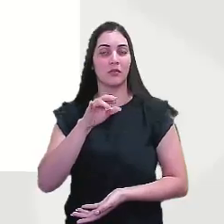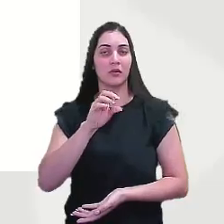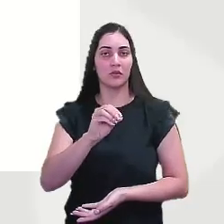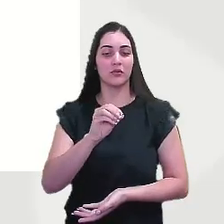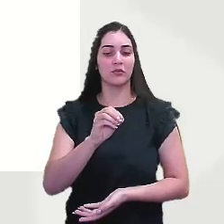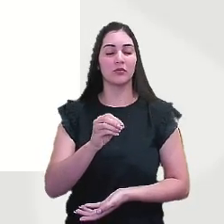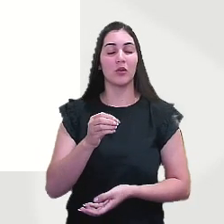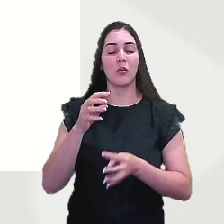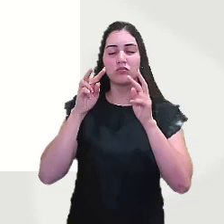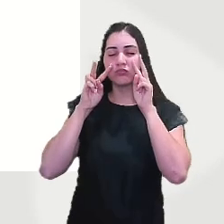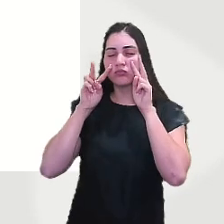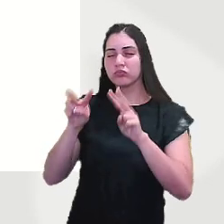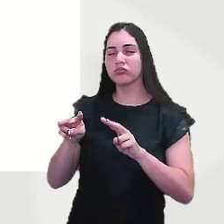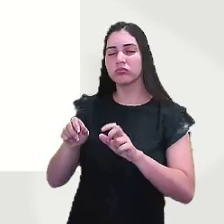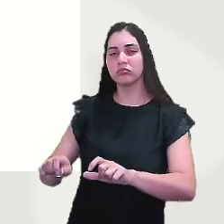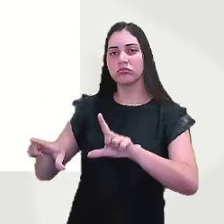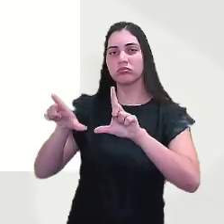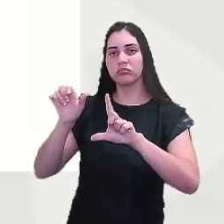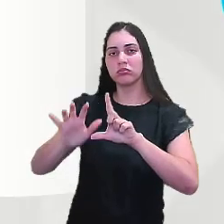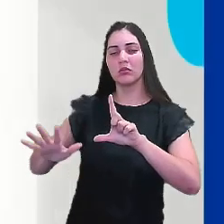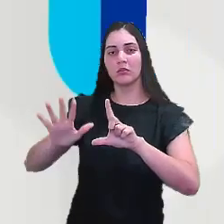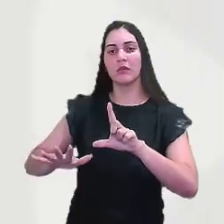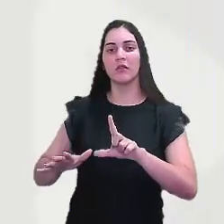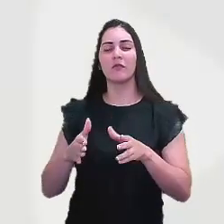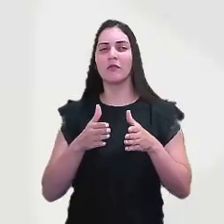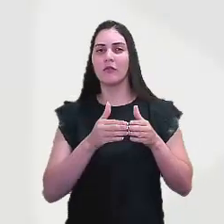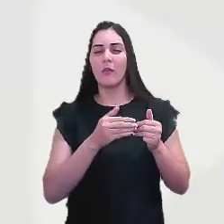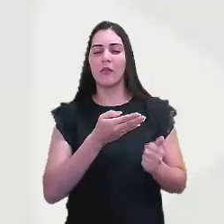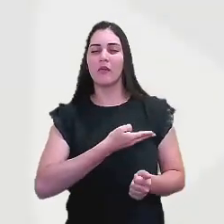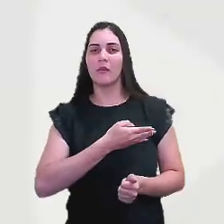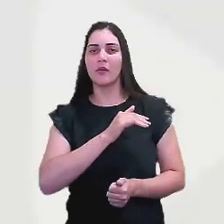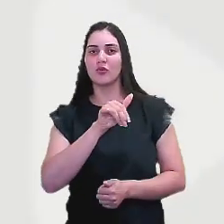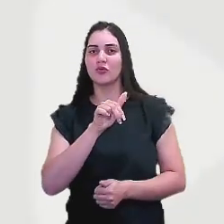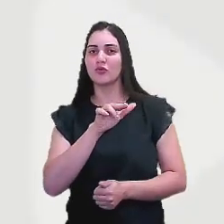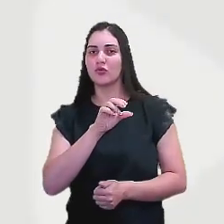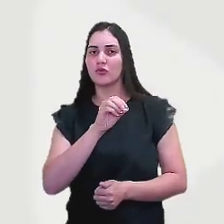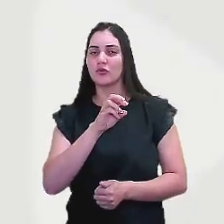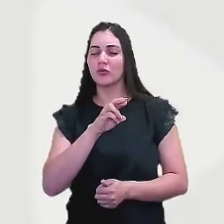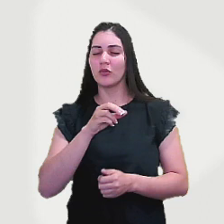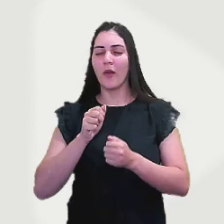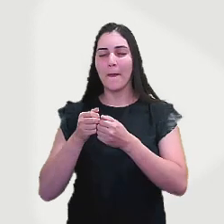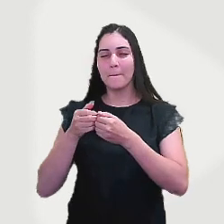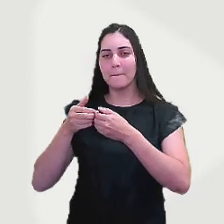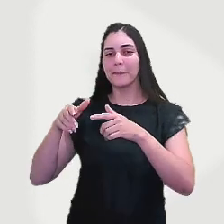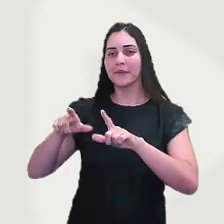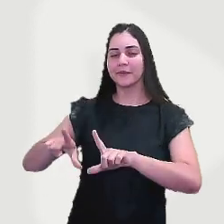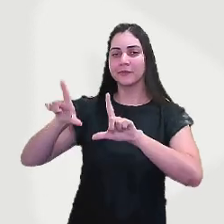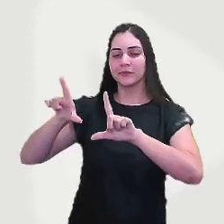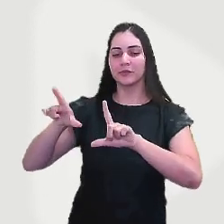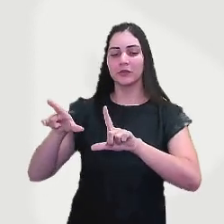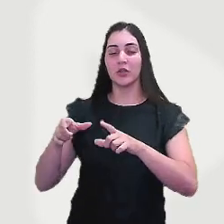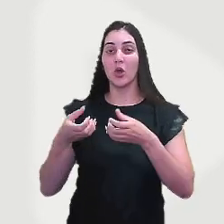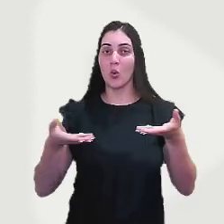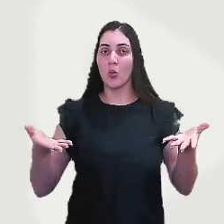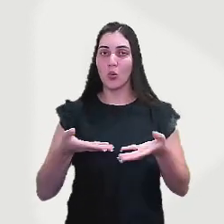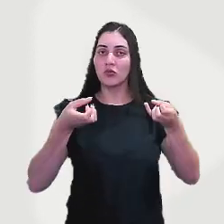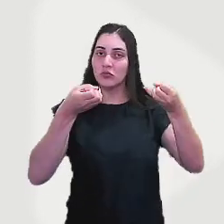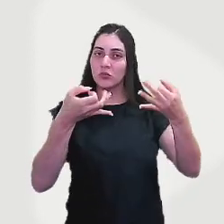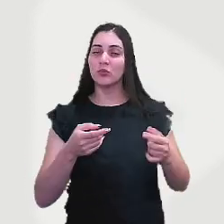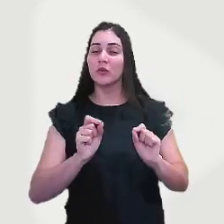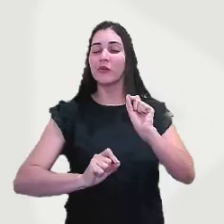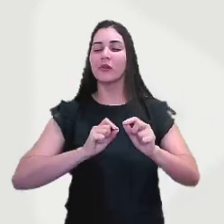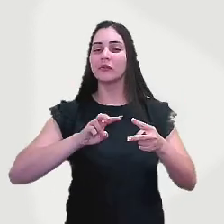você se apropriar. Vou pedir para o meu estimado amigo Júnior abrir. Isso, Júnior, segura aí. A gente vai falar hoje sobre